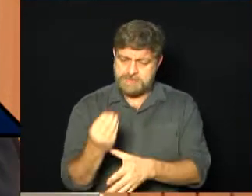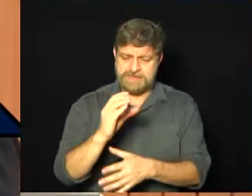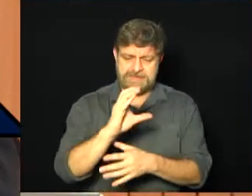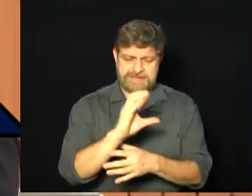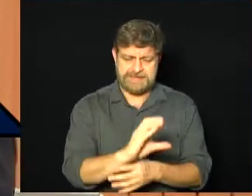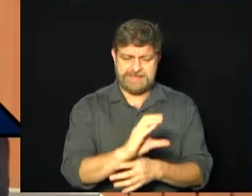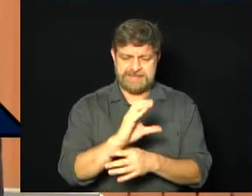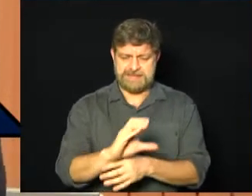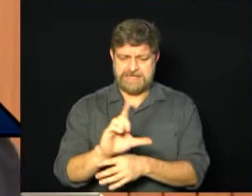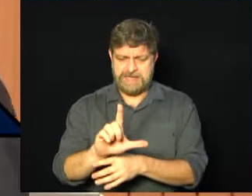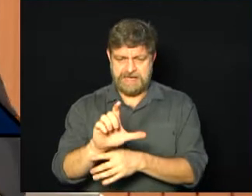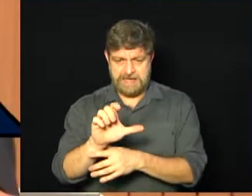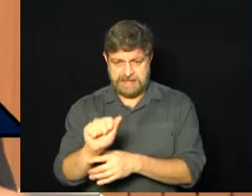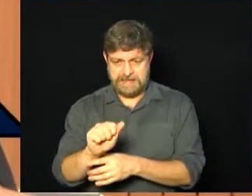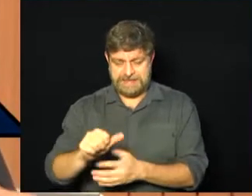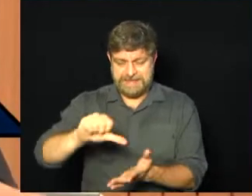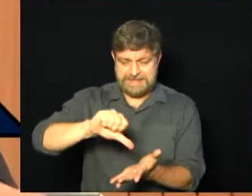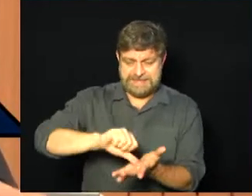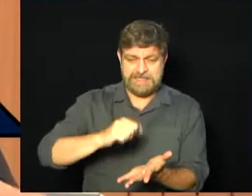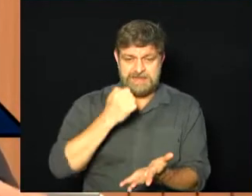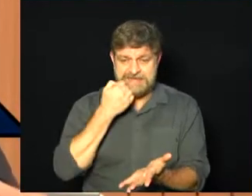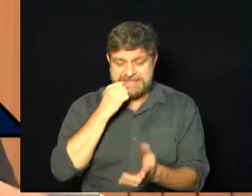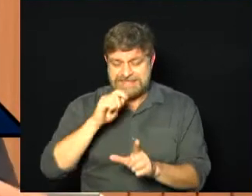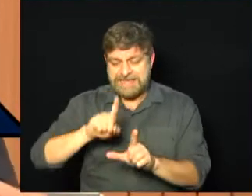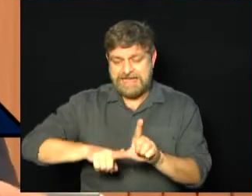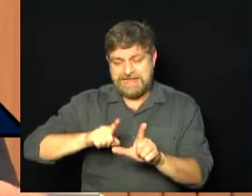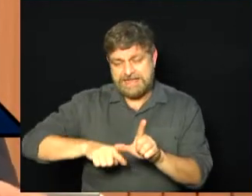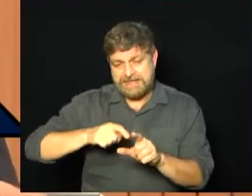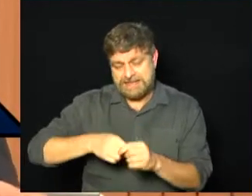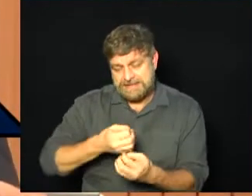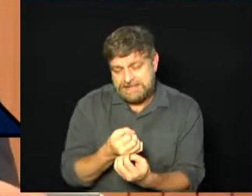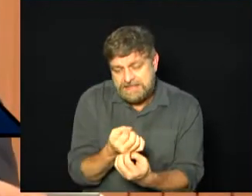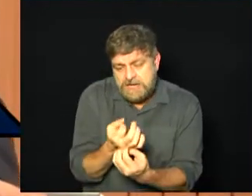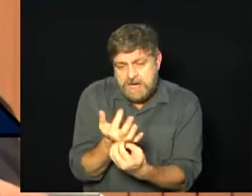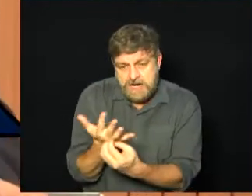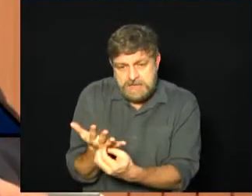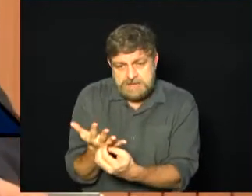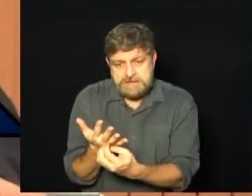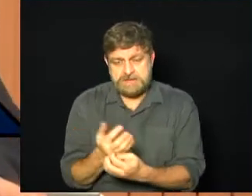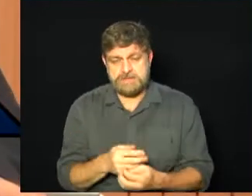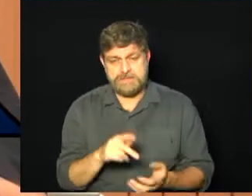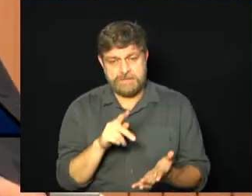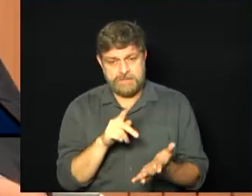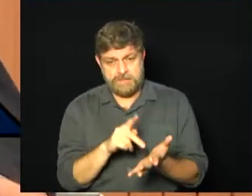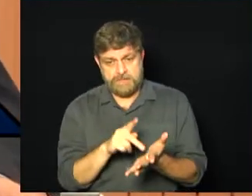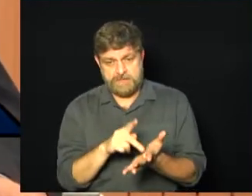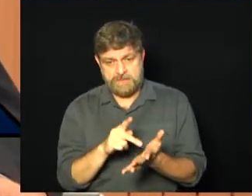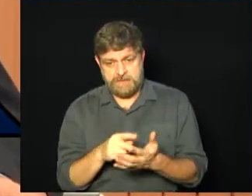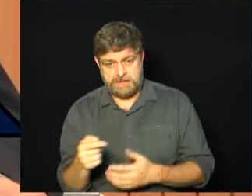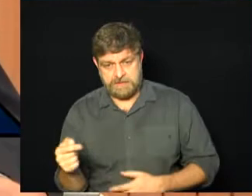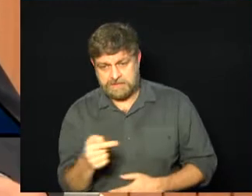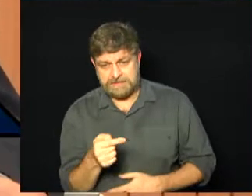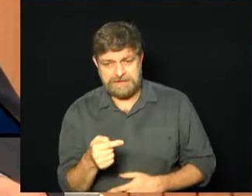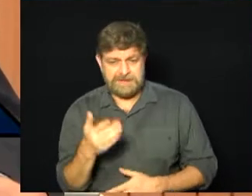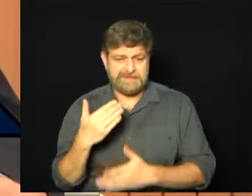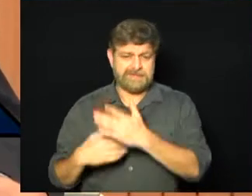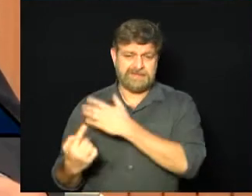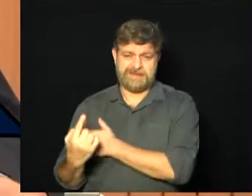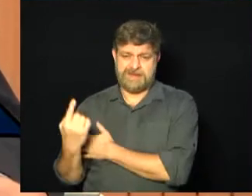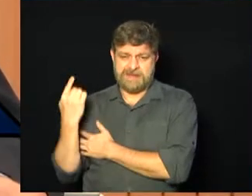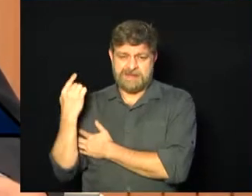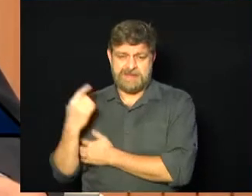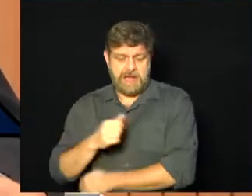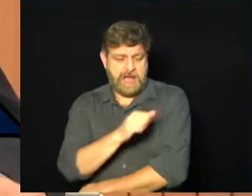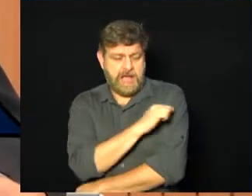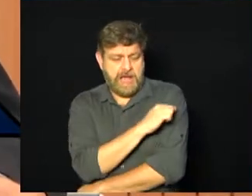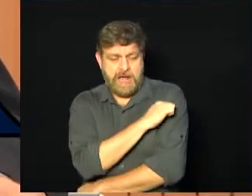Centro de Ciências, Letras e Artes, na verdade, aqueles no início eram todos ex-alunos